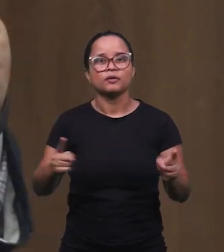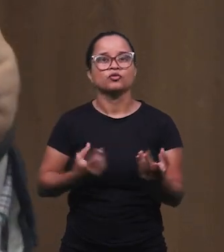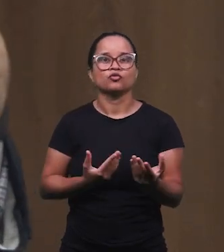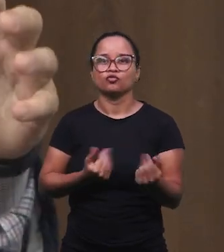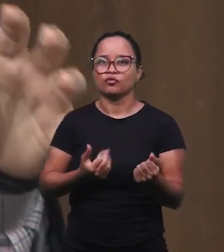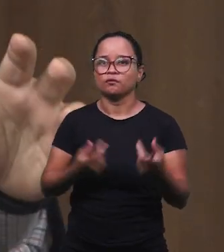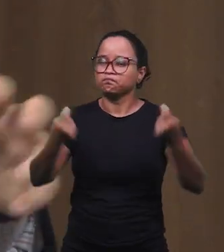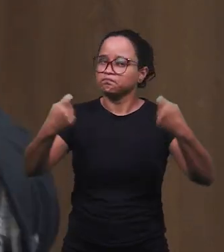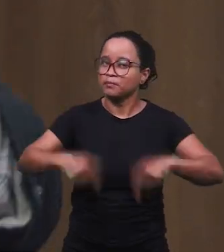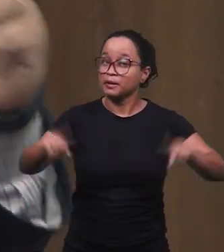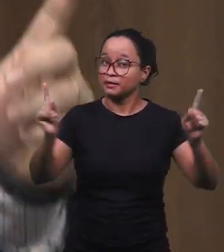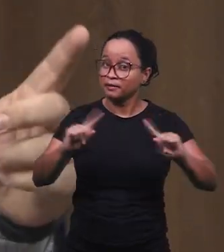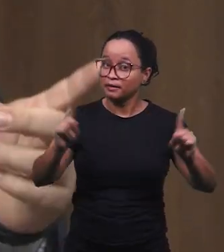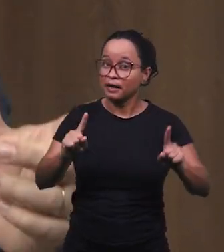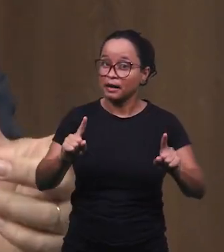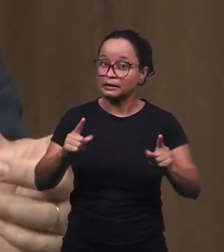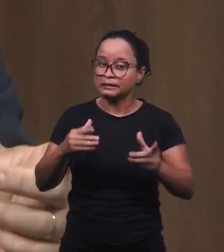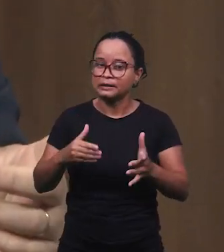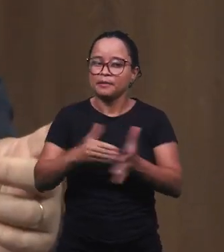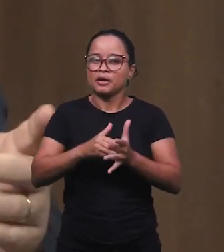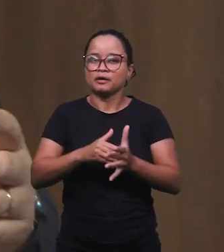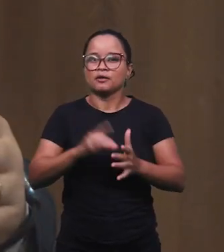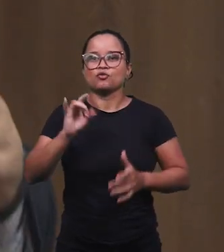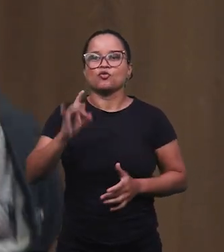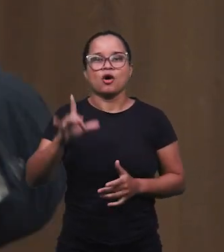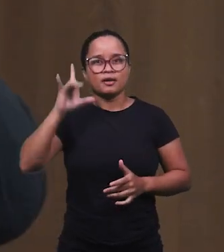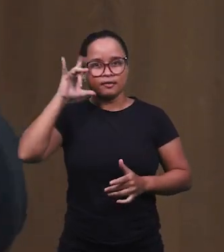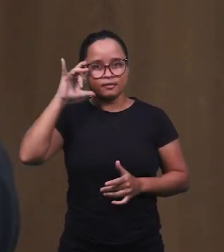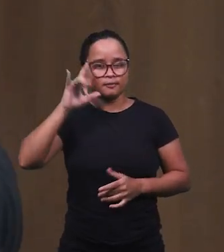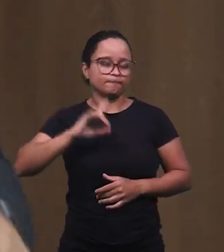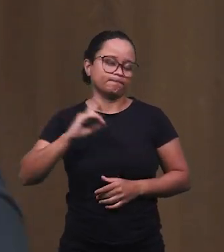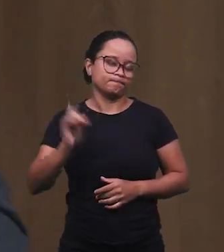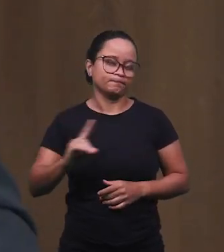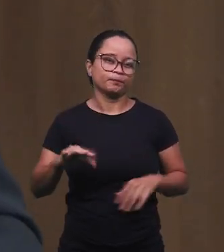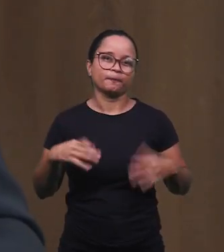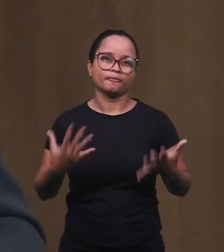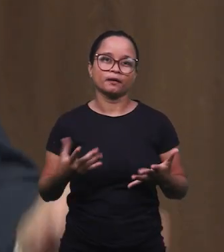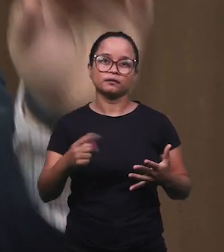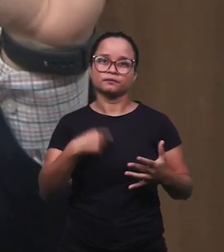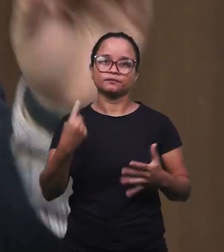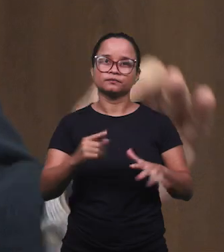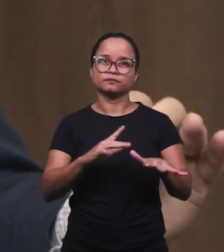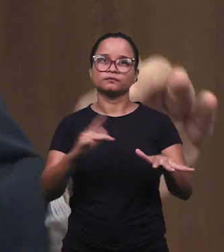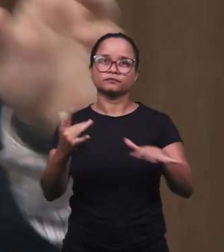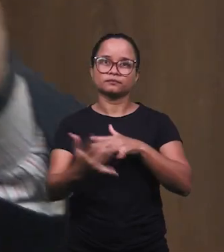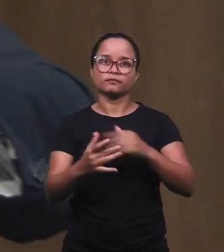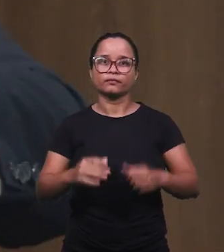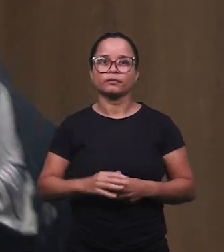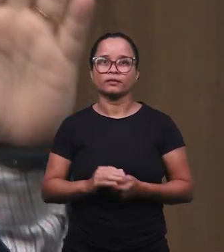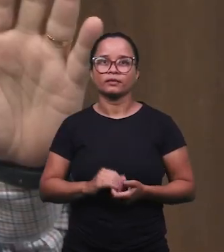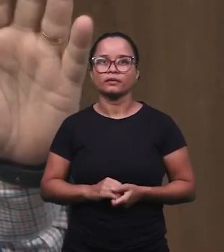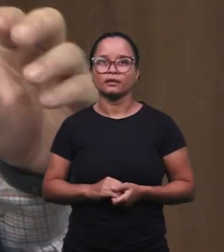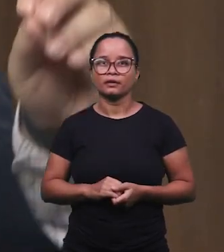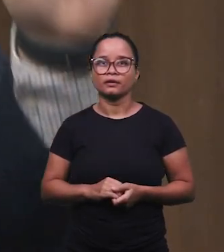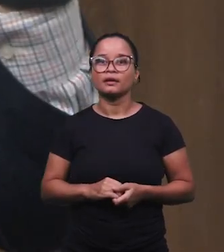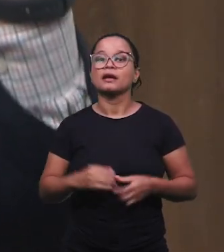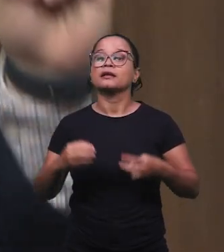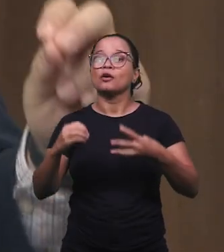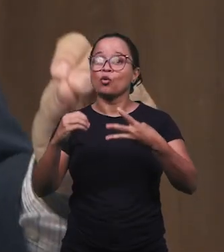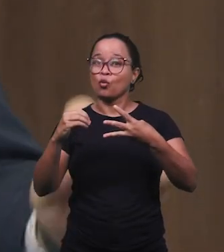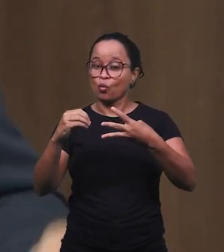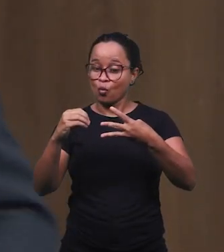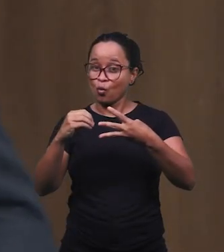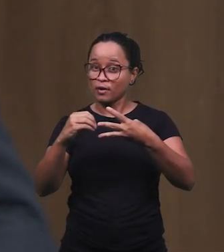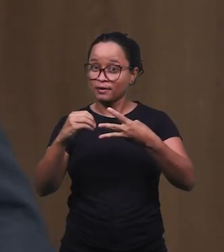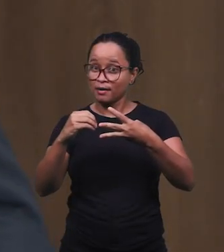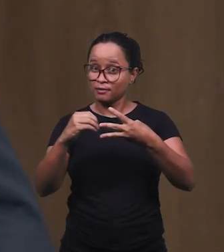o jovem ele não precisa e não deve se limitar a essa rede. Uma rede que a gente fala muito, que a gente não fala, na verdade, o